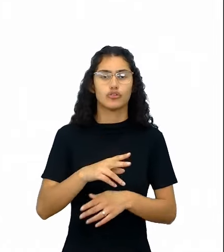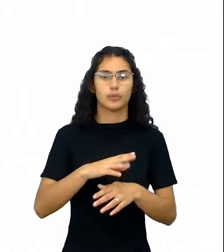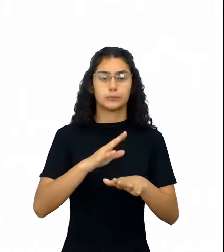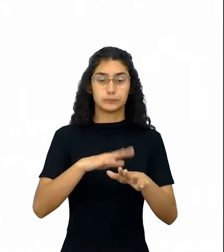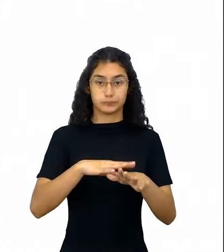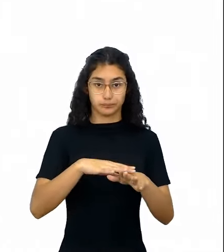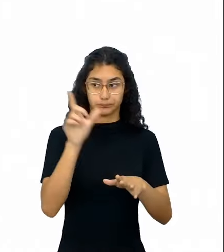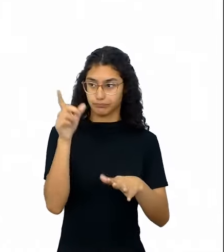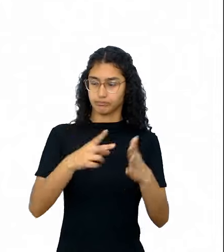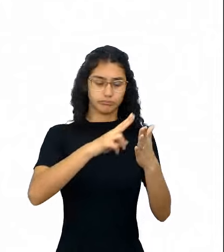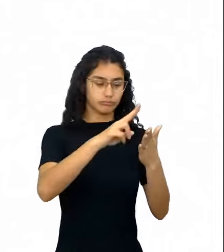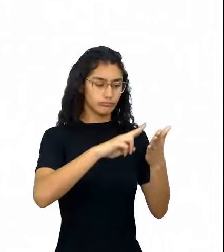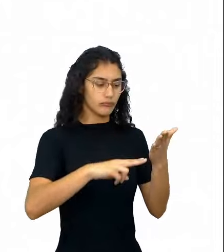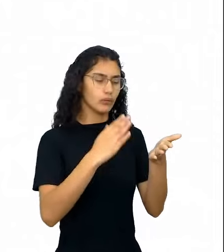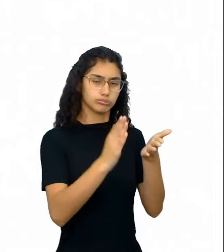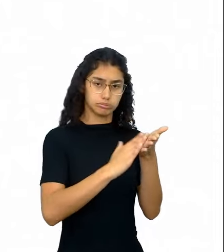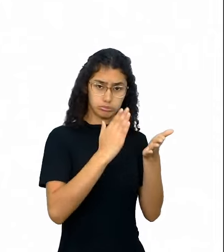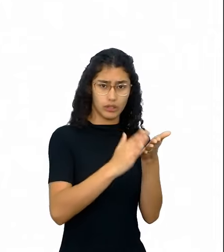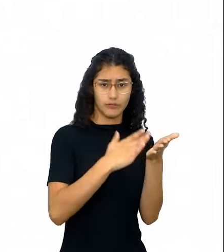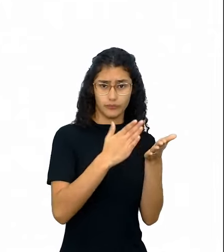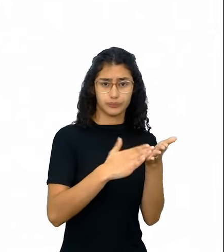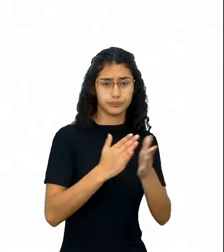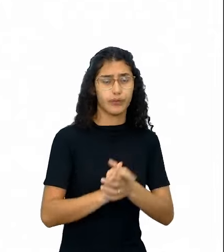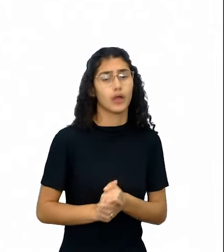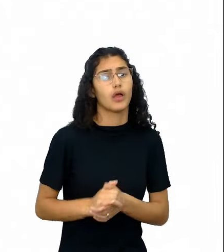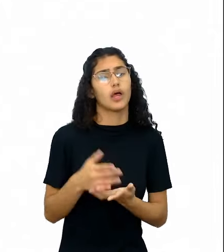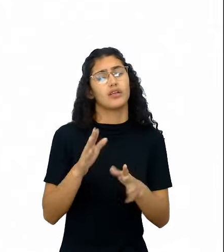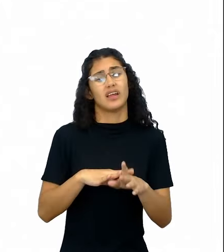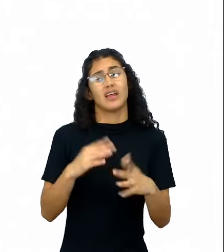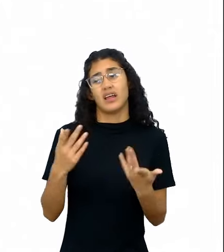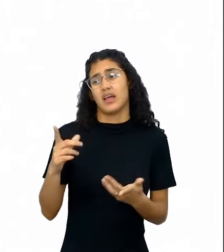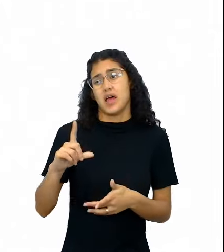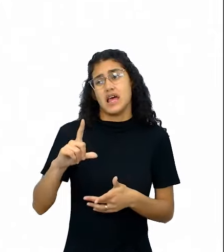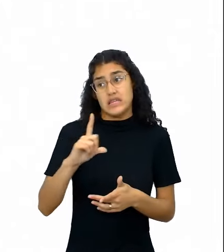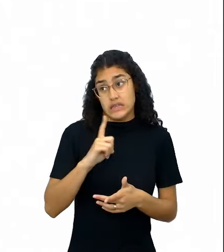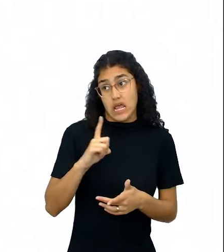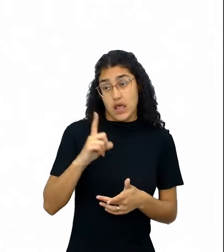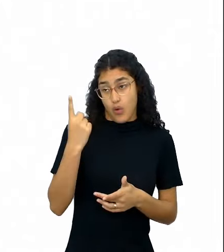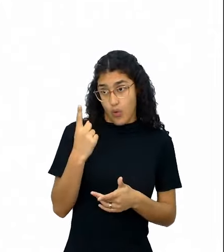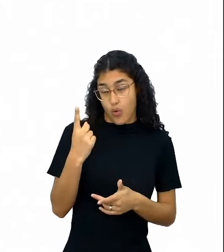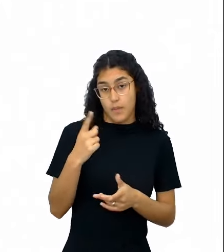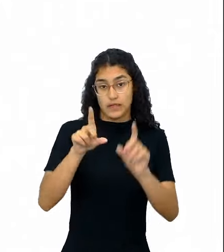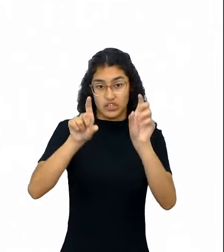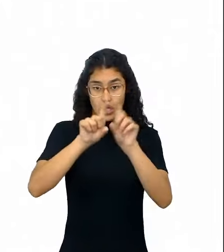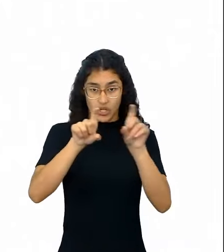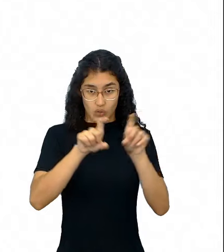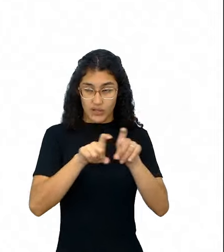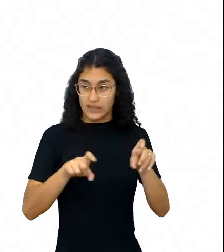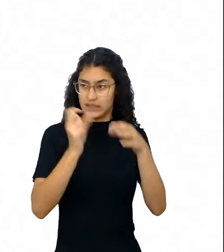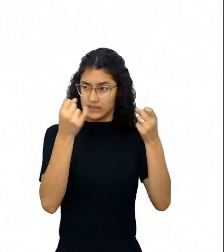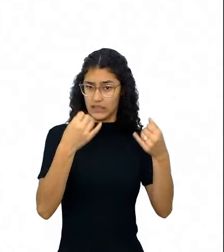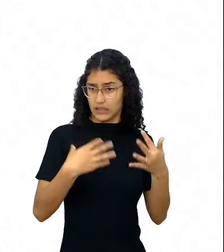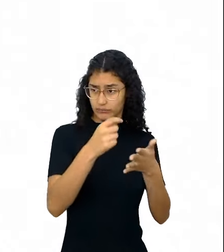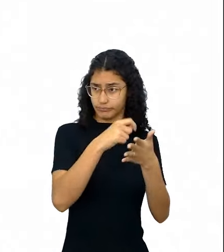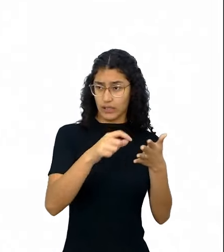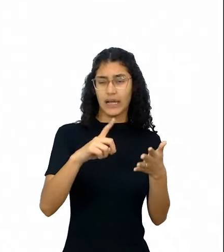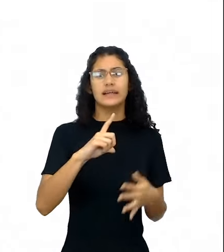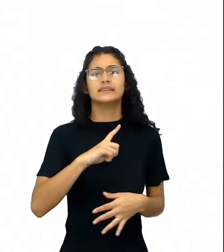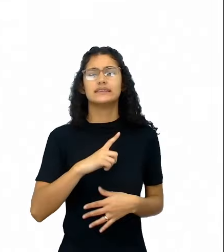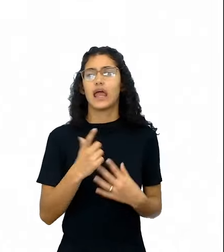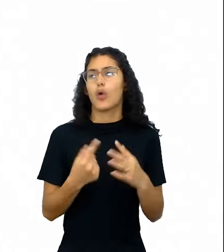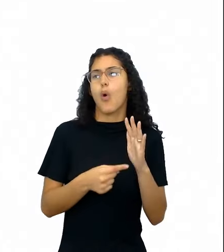leia um livro na biblioteca, e quando ele fala assim, mas tem uma versão história em quadrinhos desse livro? Tem uma versão